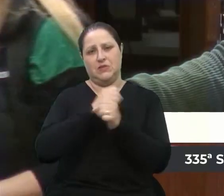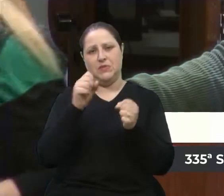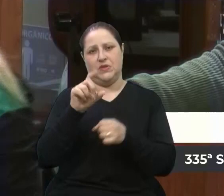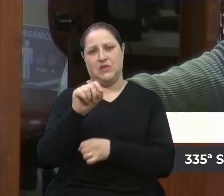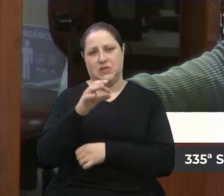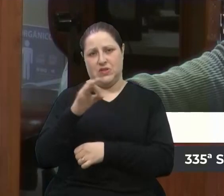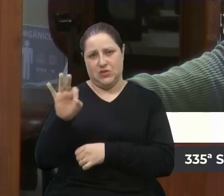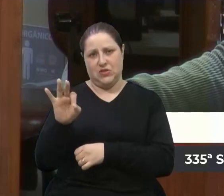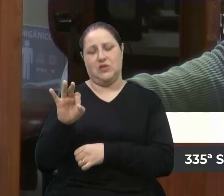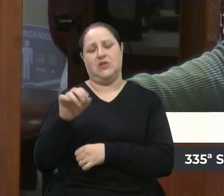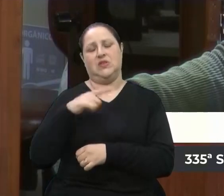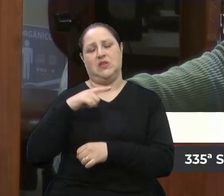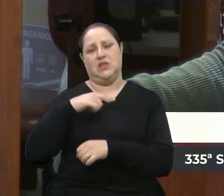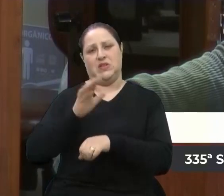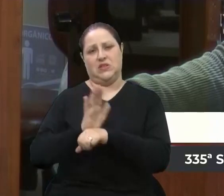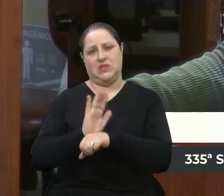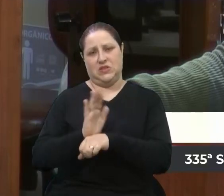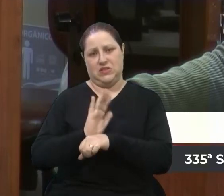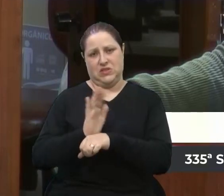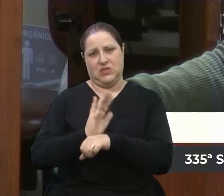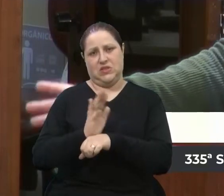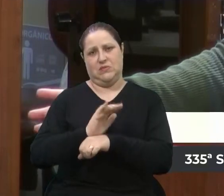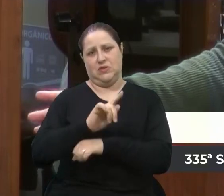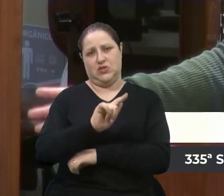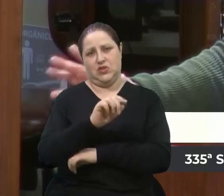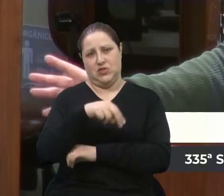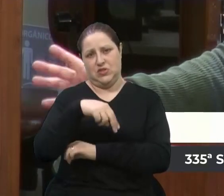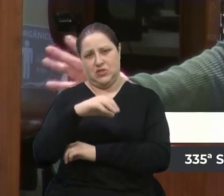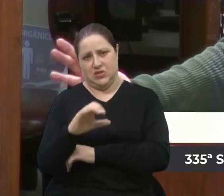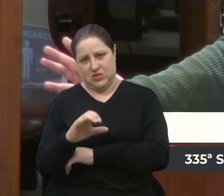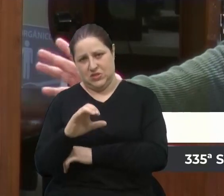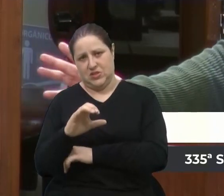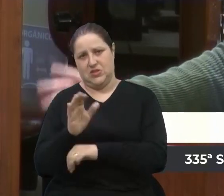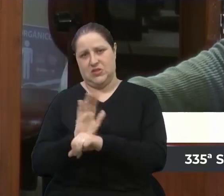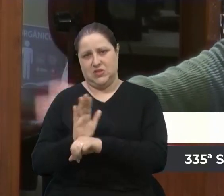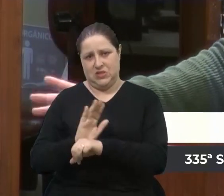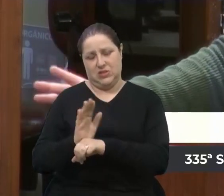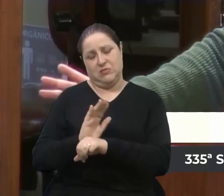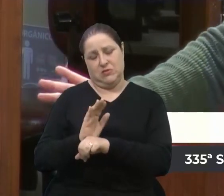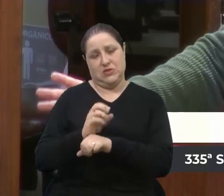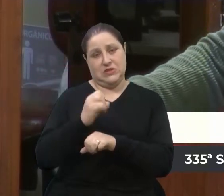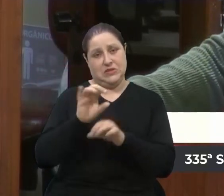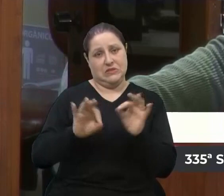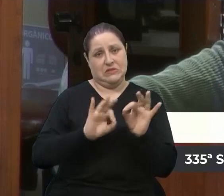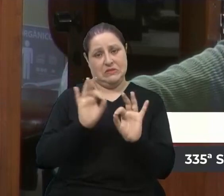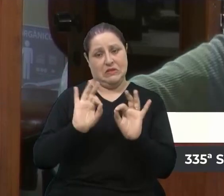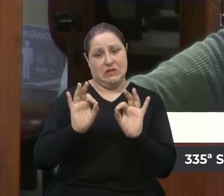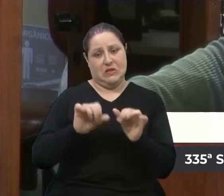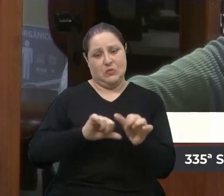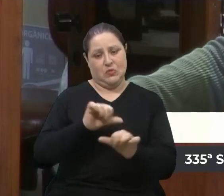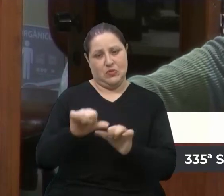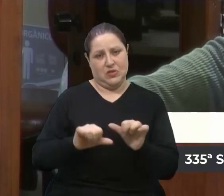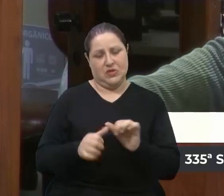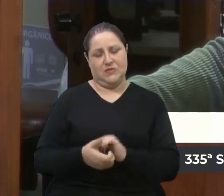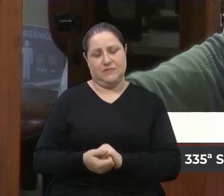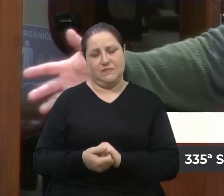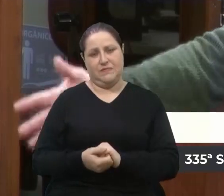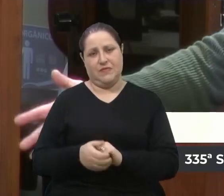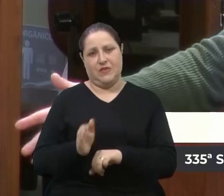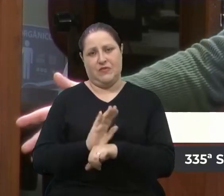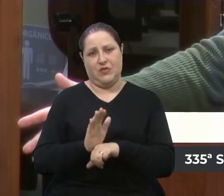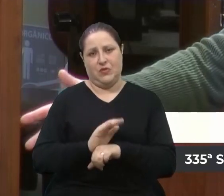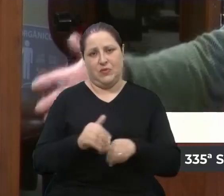cinema, no GNC Cinemas, a princípio, se não alterar nada ao longo do dia de hoje, com o filme A